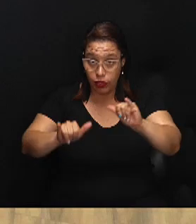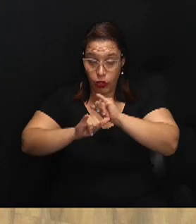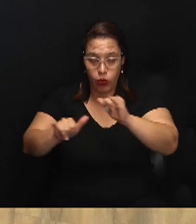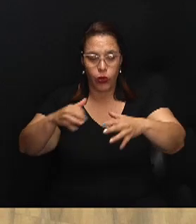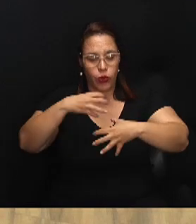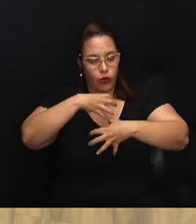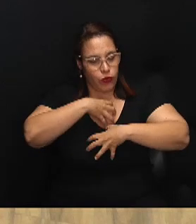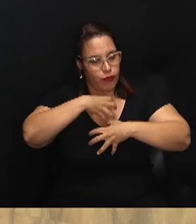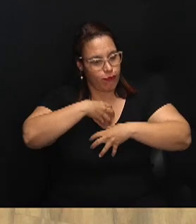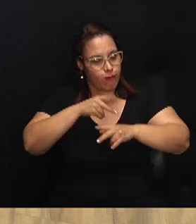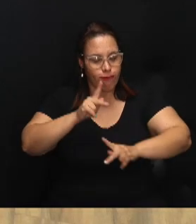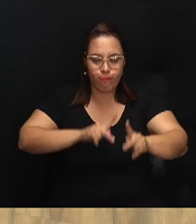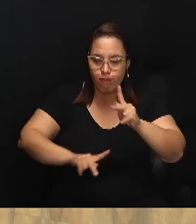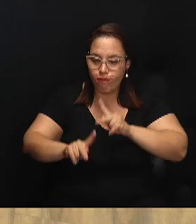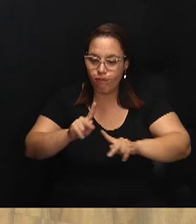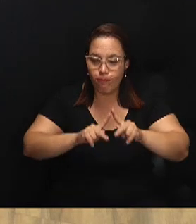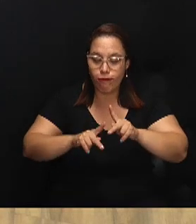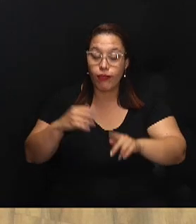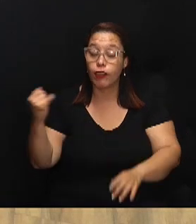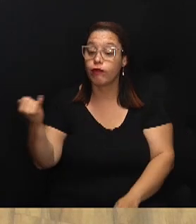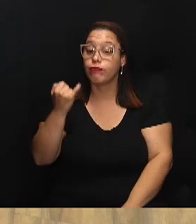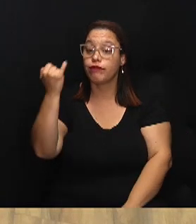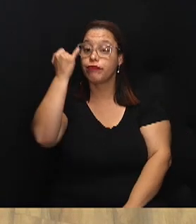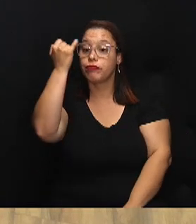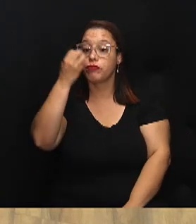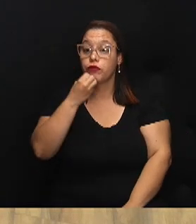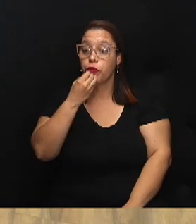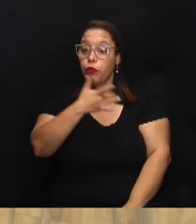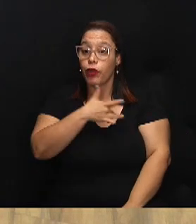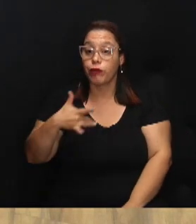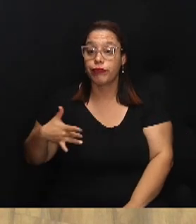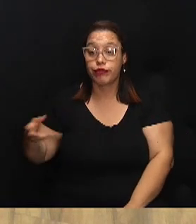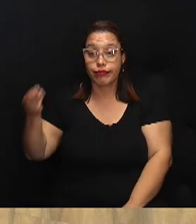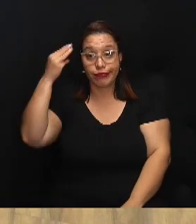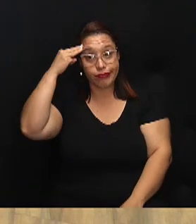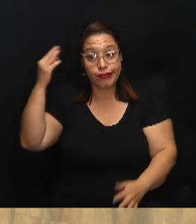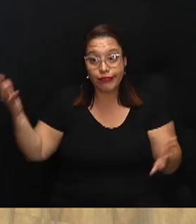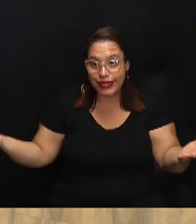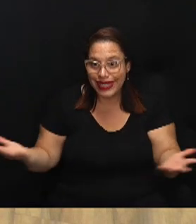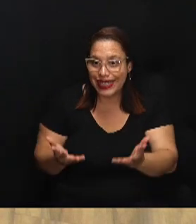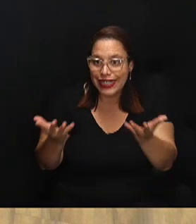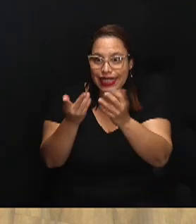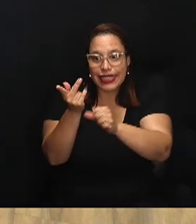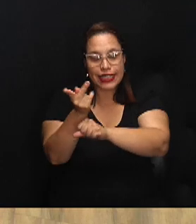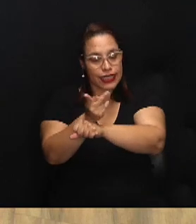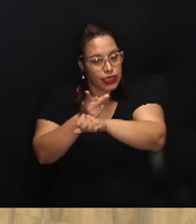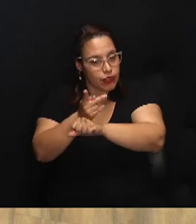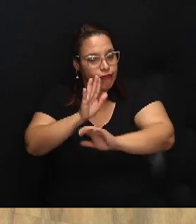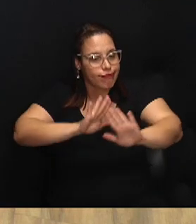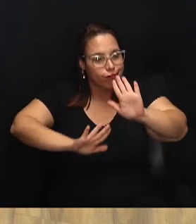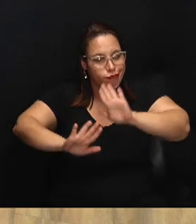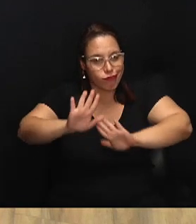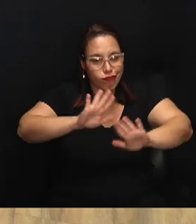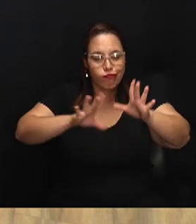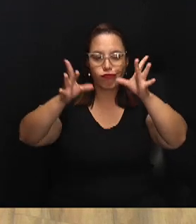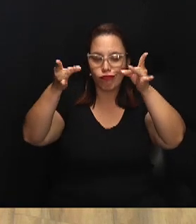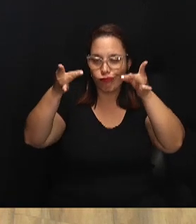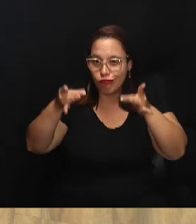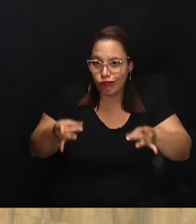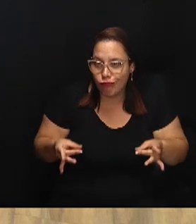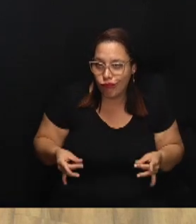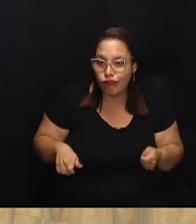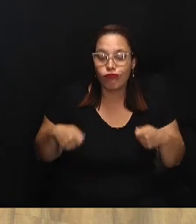sensibilizar a população para a importância do bem-estar psicológico e estimular a busca por cuidados especializados